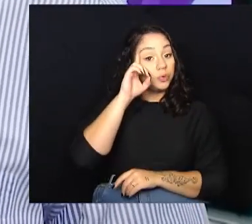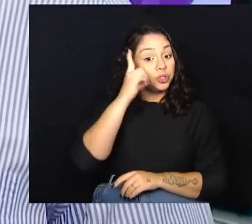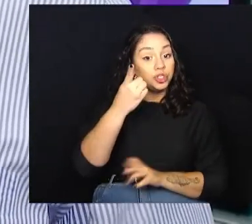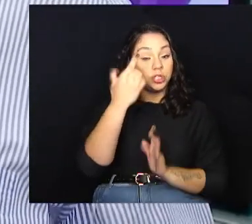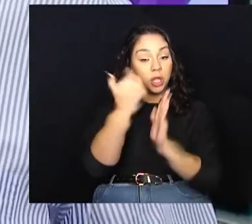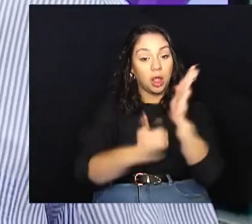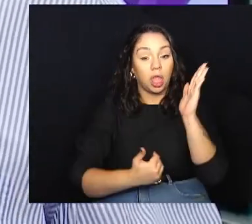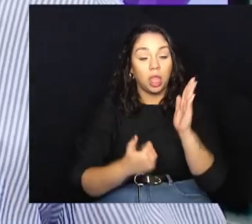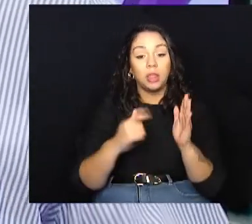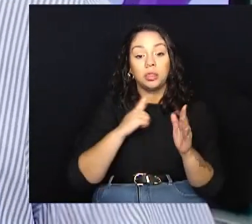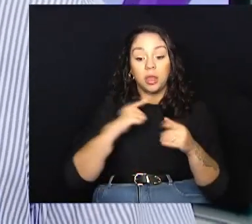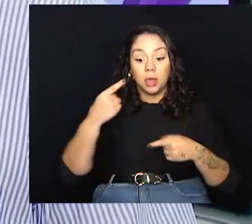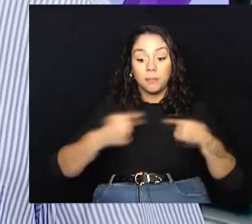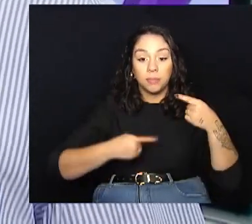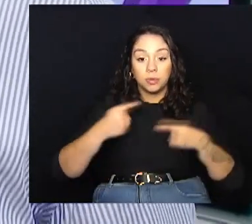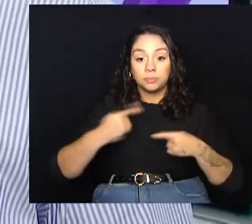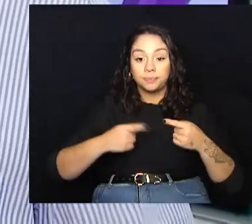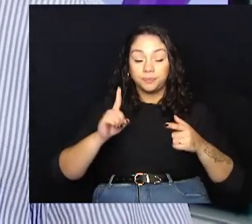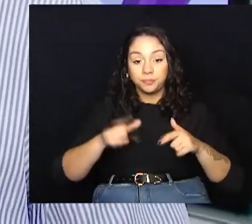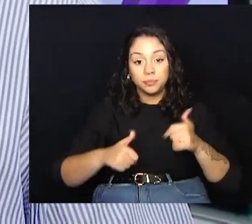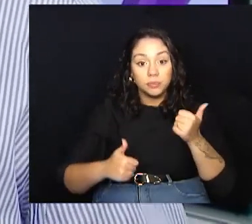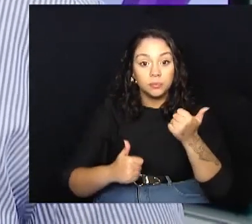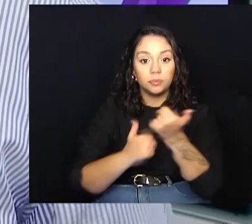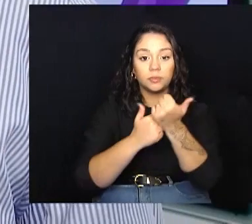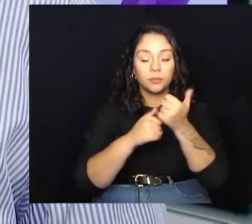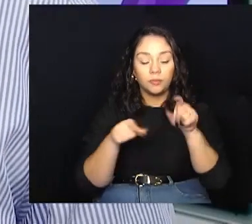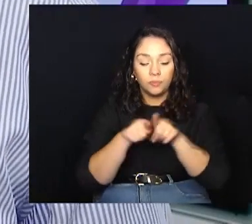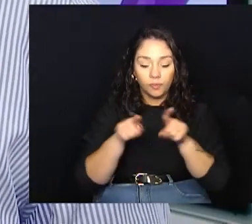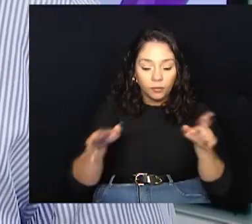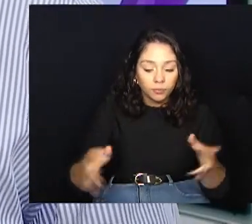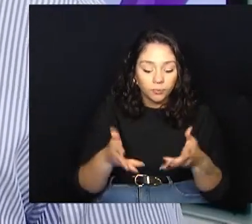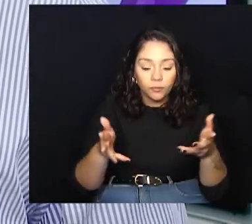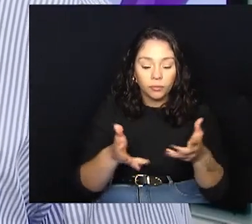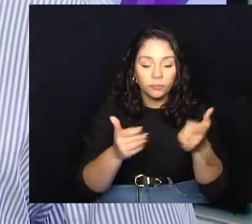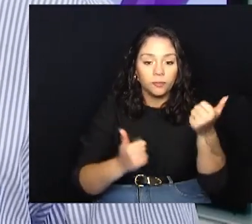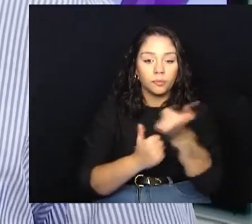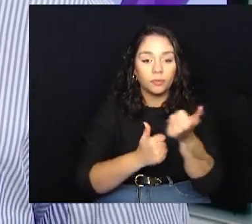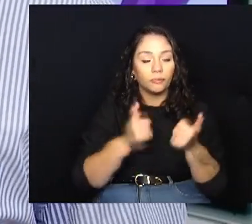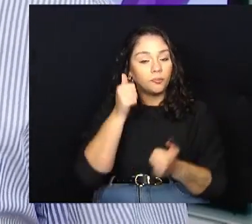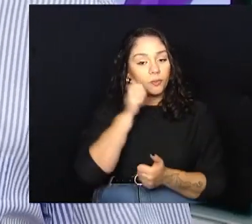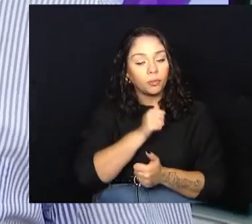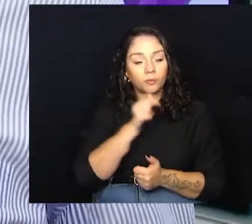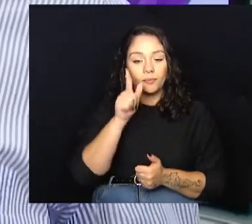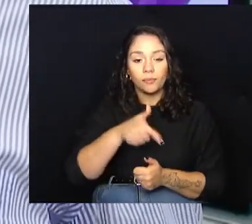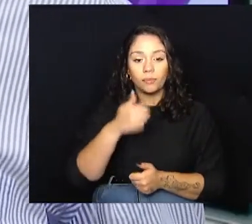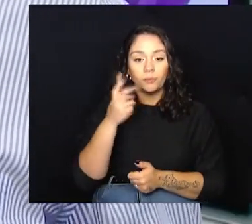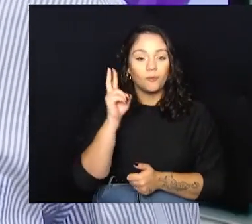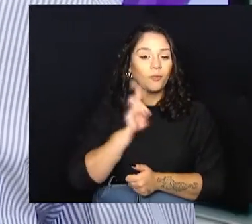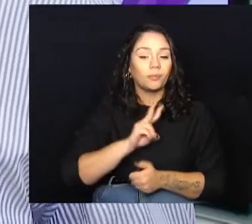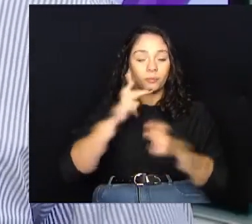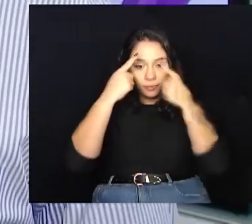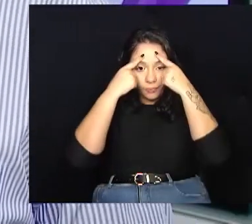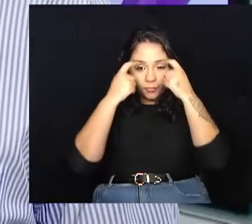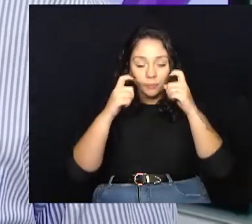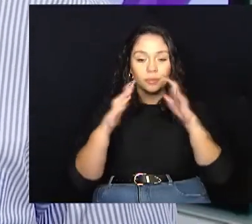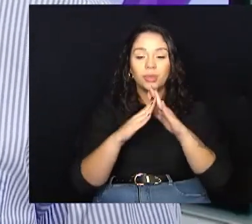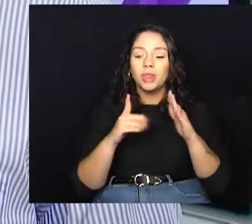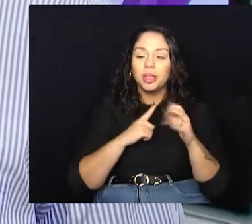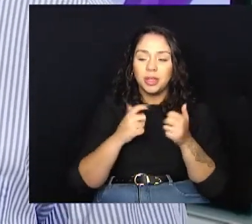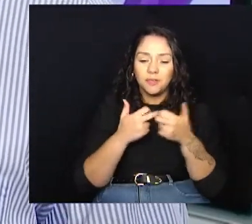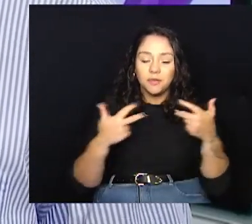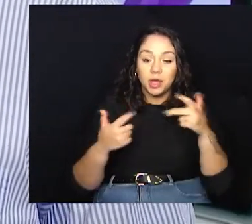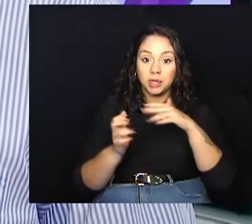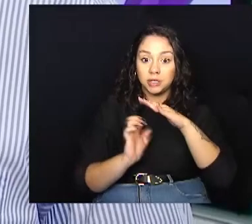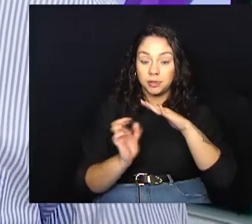é para amparar e auxiliar as mulheres que são vítimas doméstica então aqui nós já temos várias empresas que